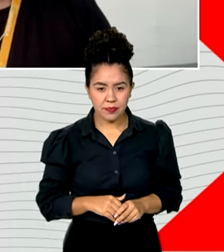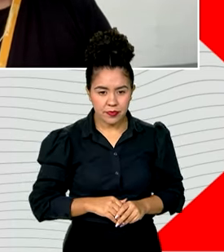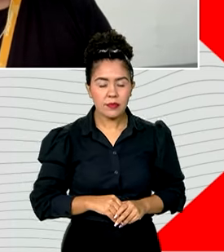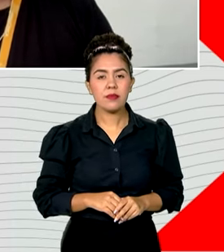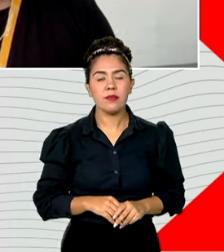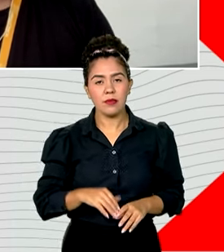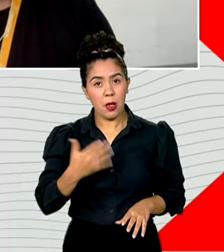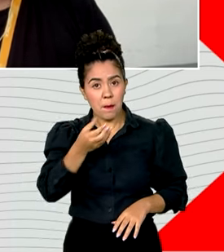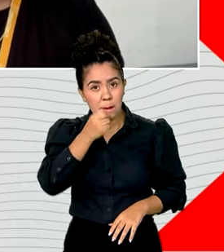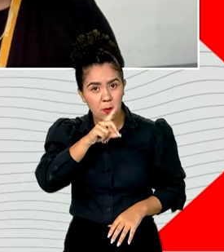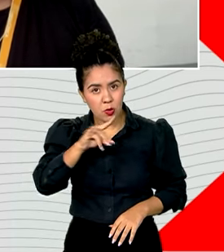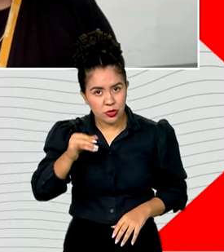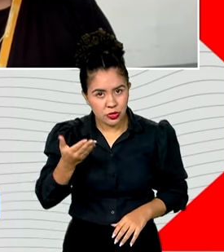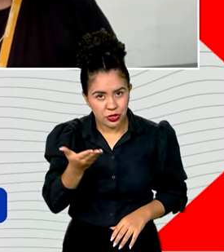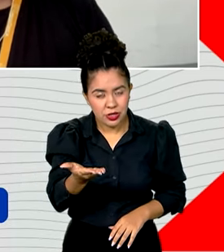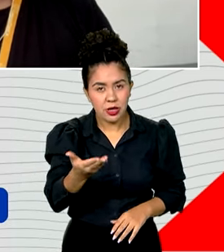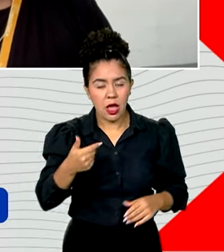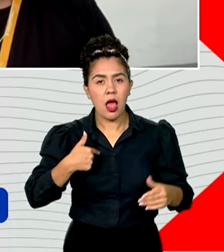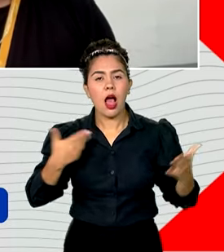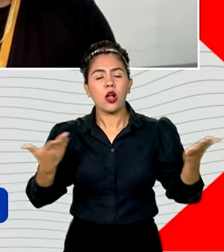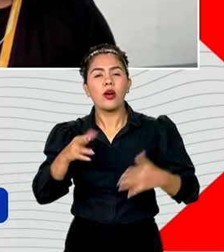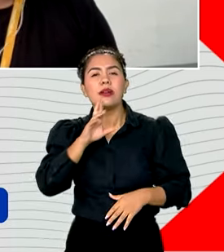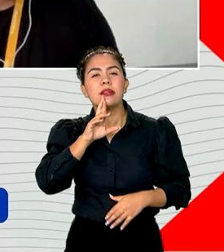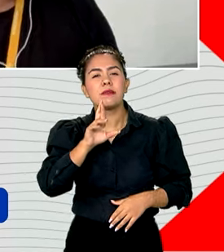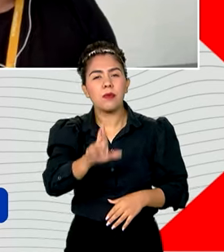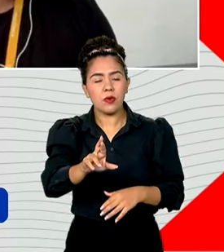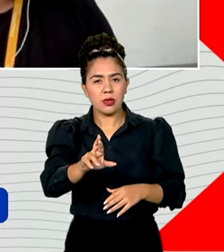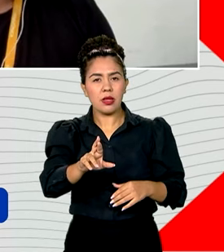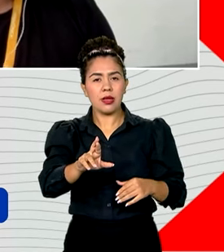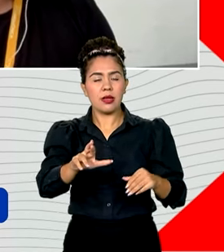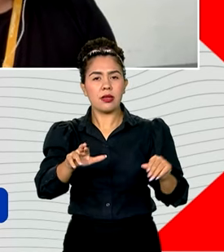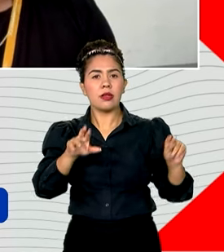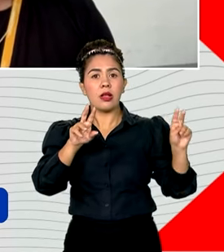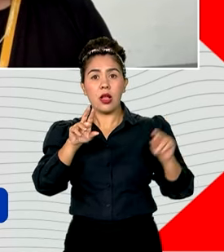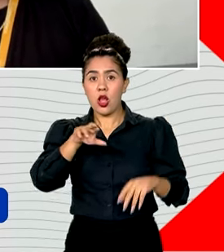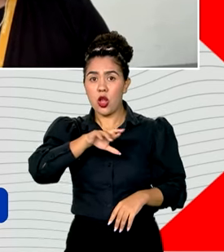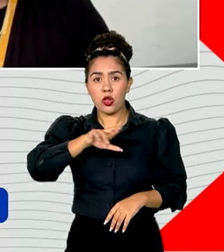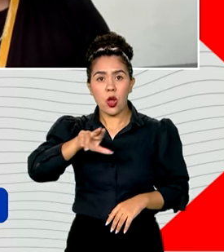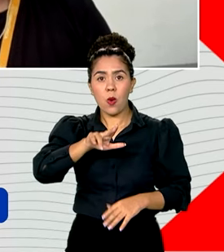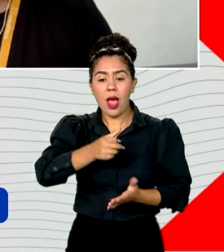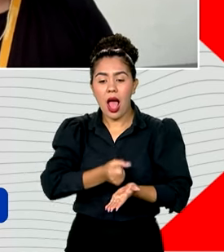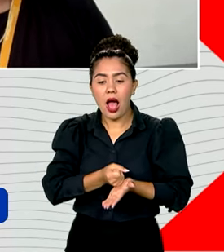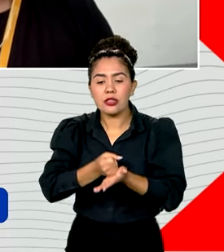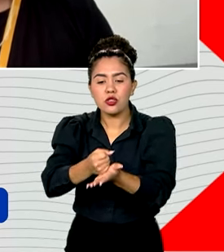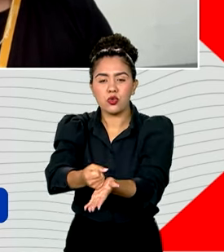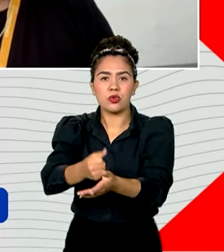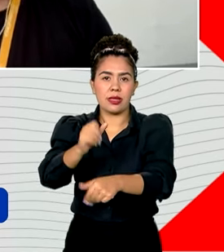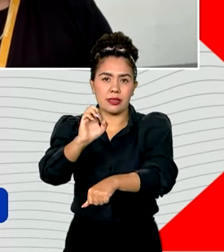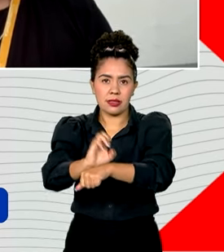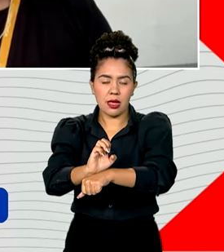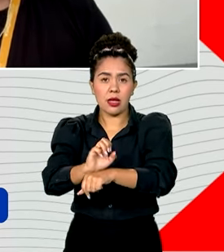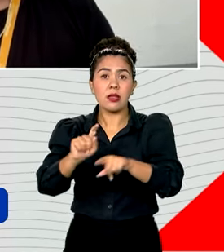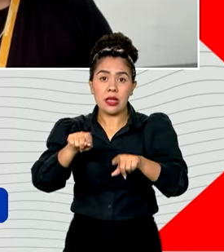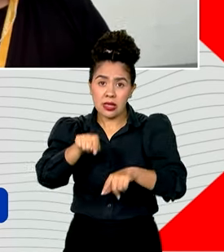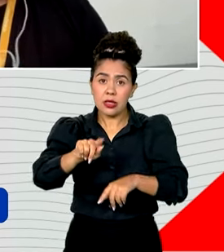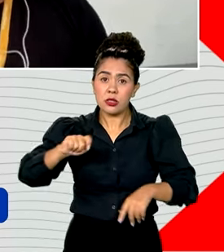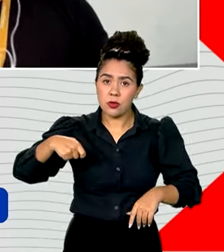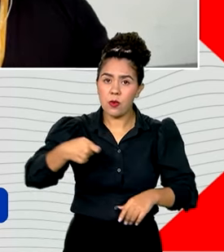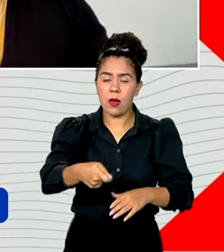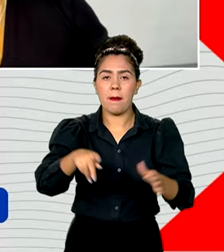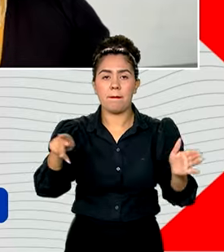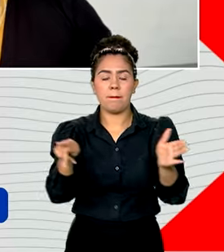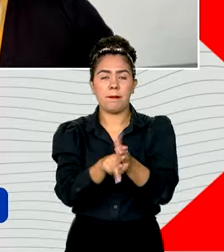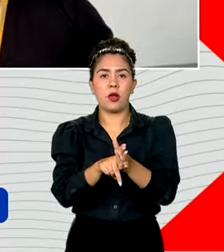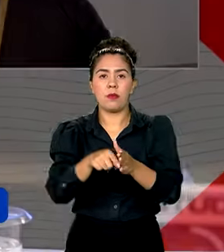também pela sua segunda questão eh não se trata nem de ajudar o estado né faz parte da política do Sistema